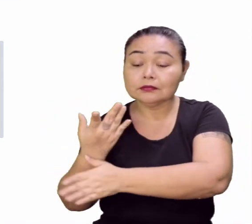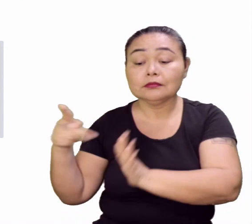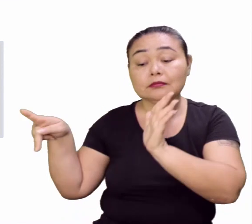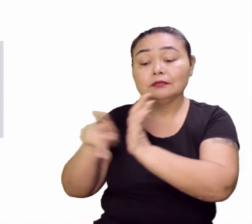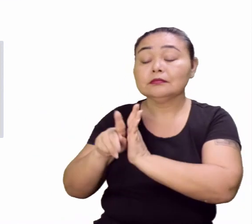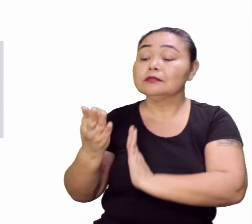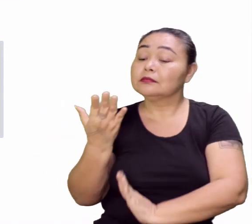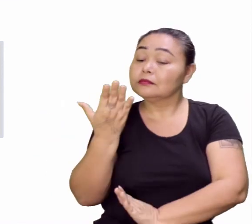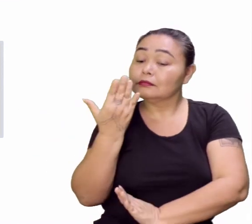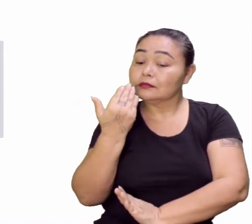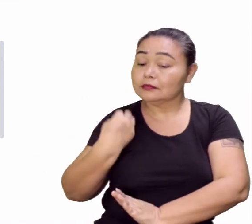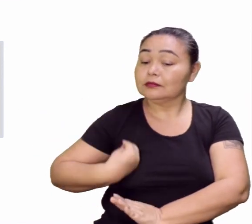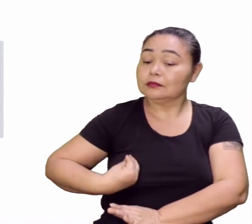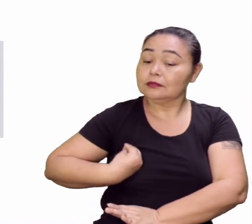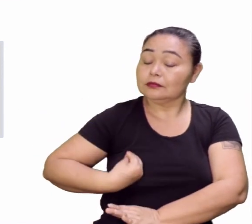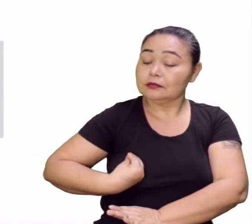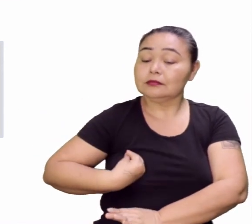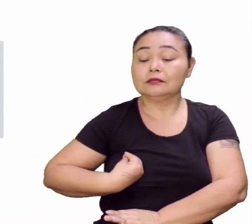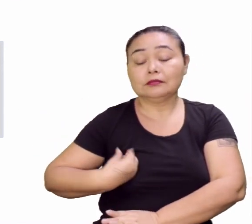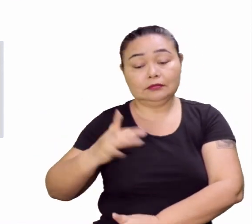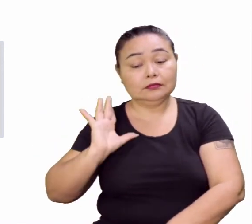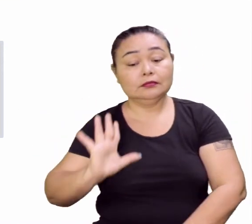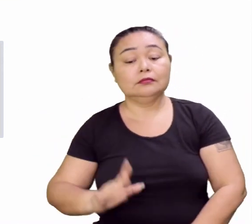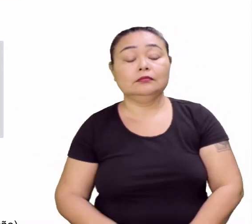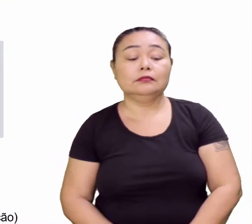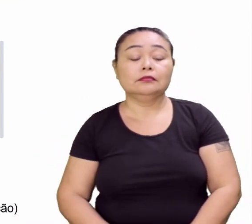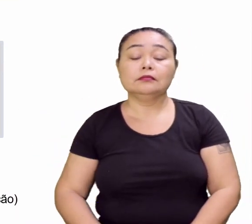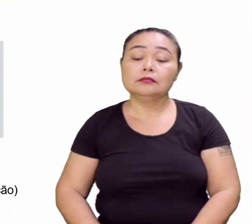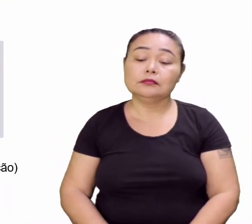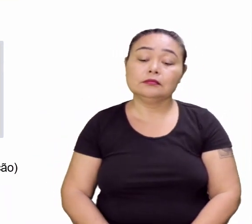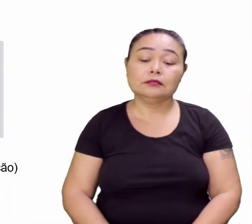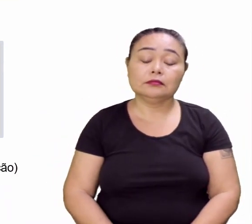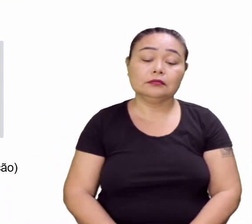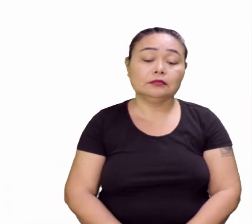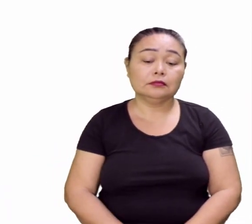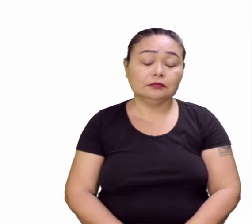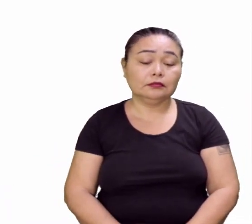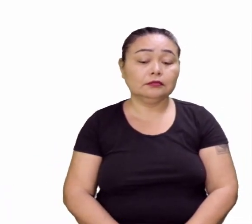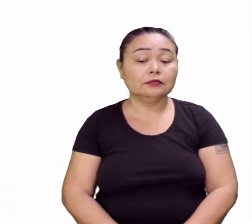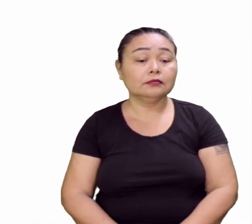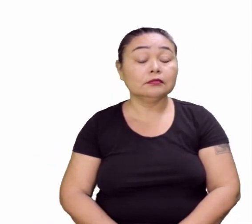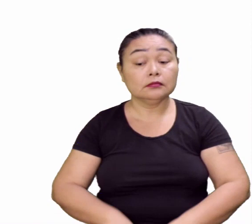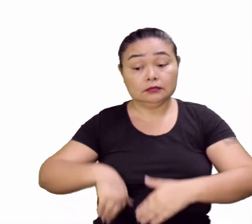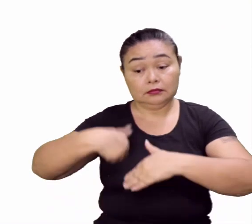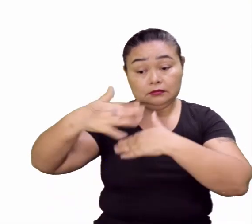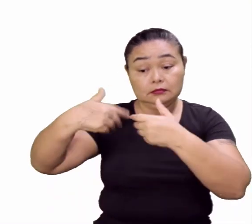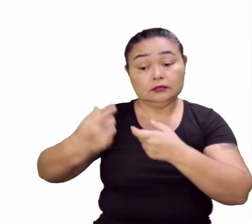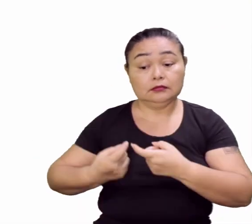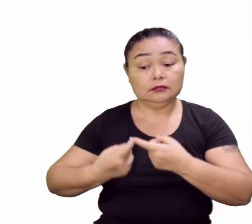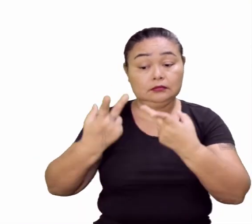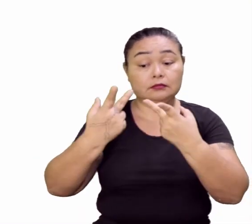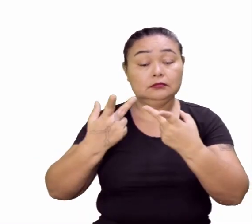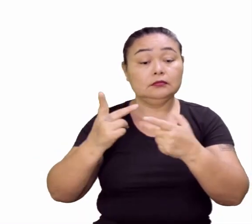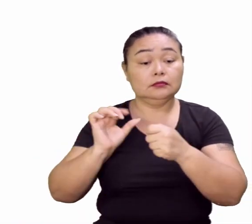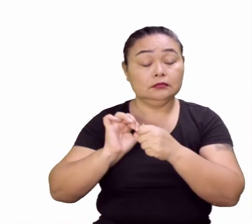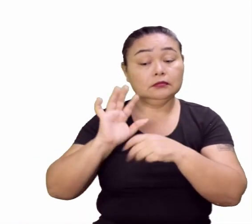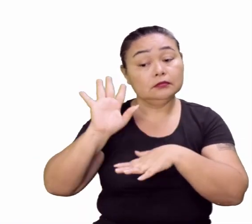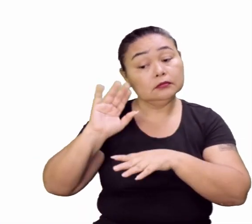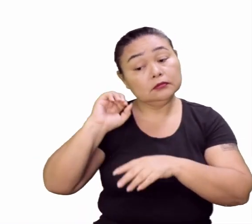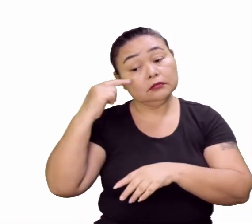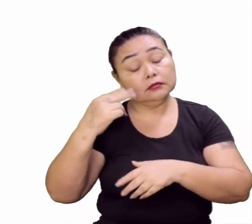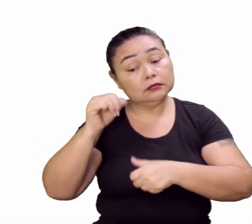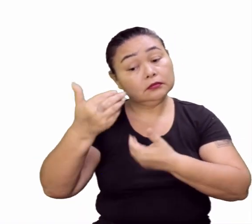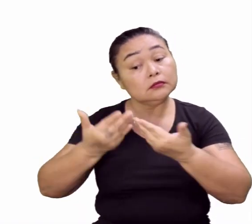seja, a pessoa produzia aquilo que ela necessitava. Exatamente. E o excedente que era vendido, né? Era vendido